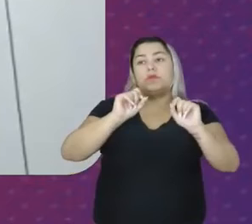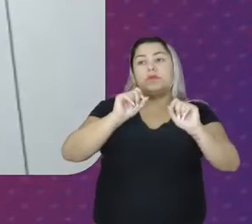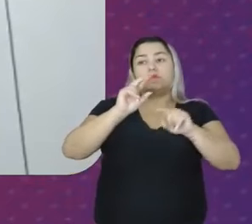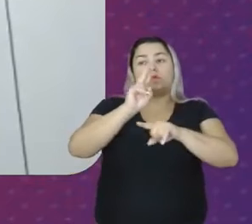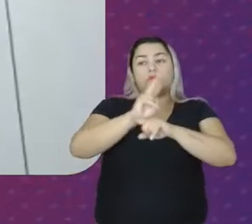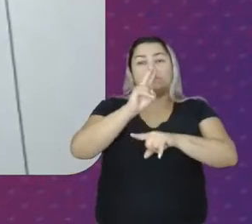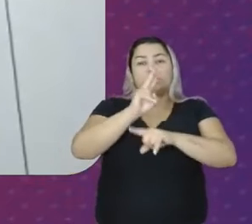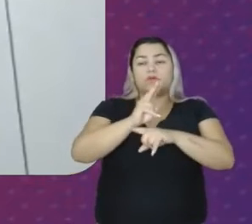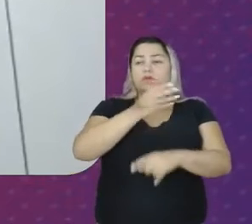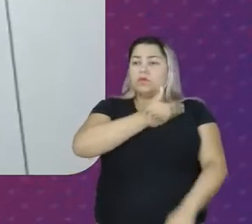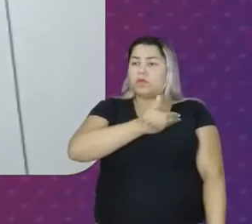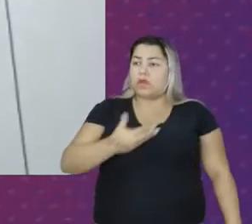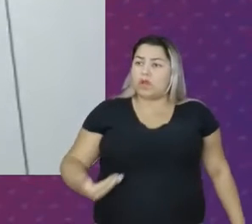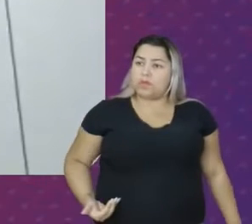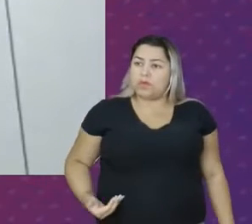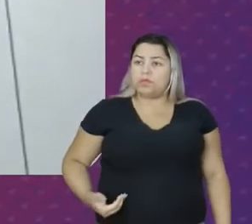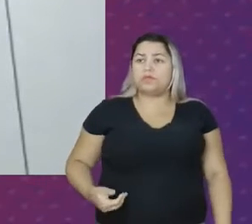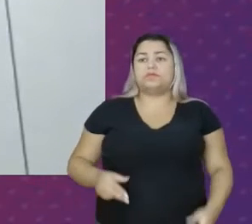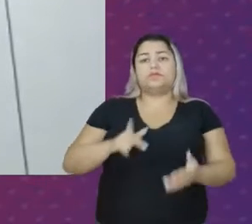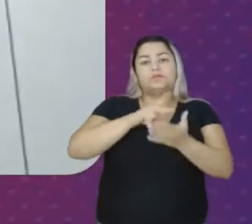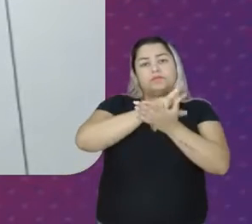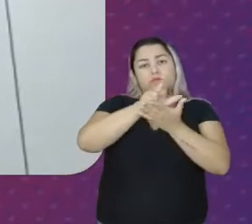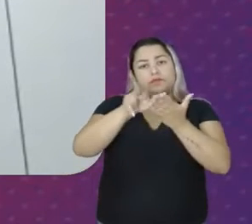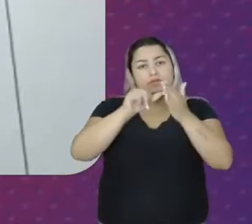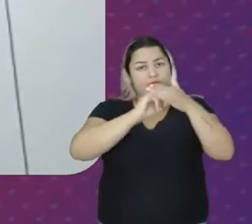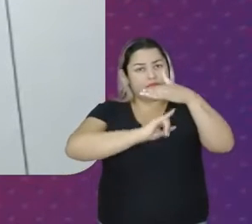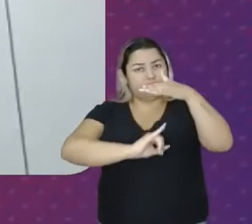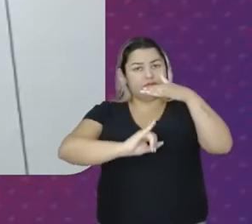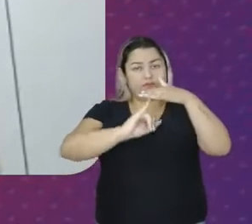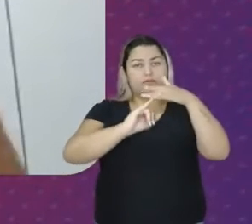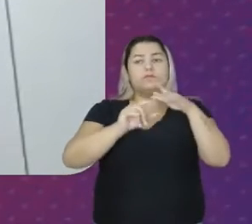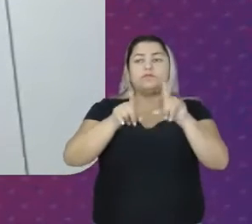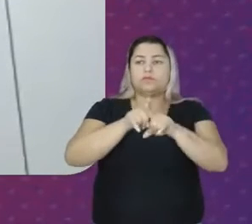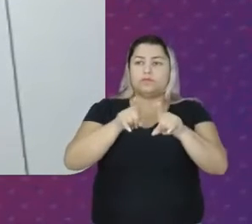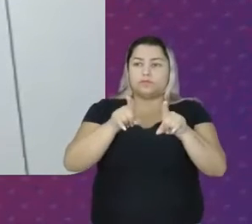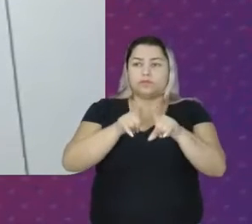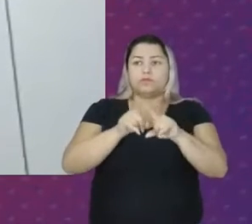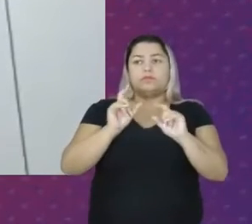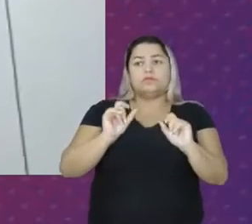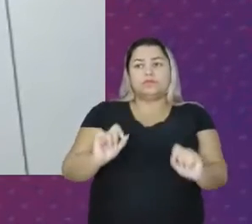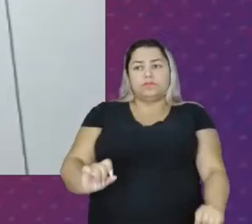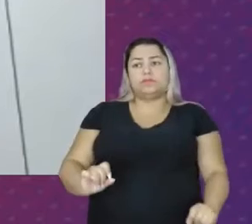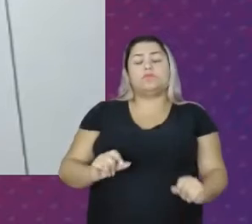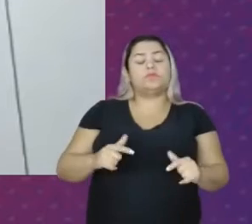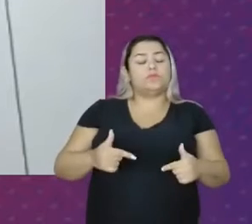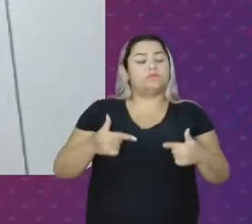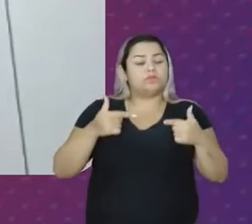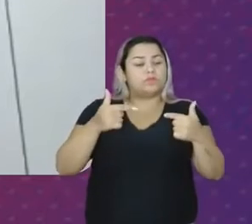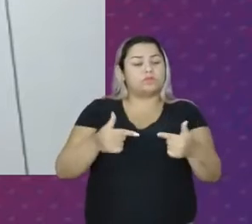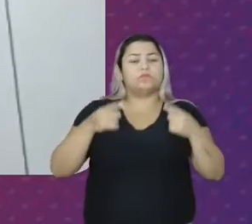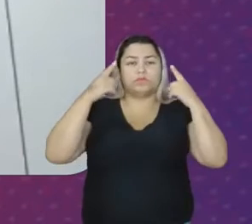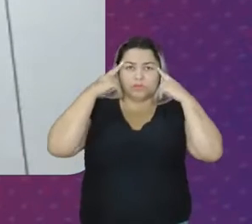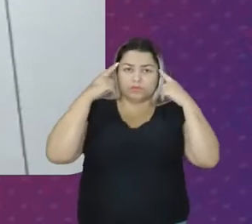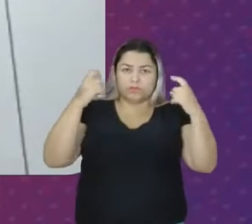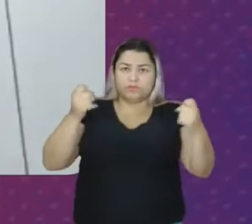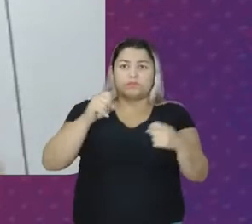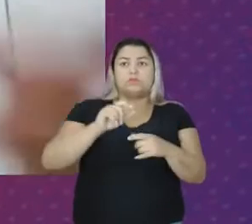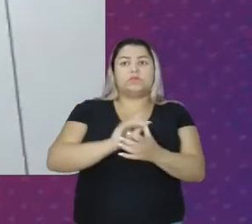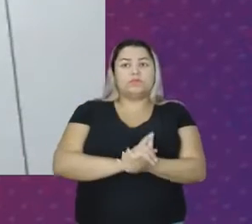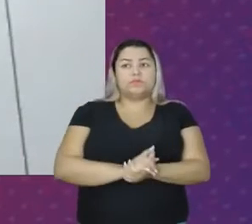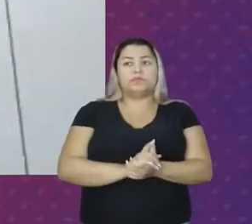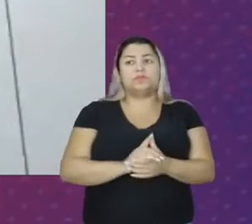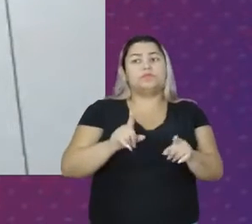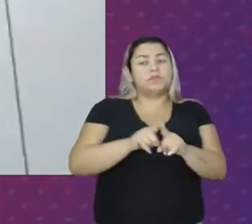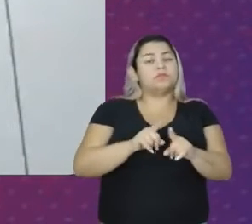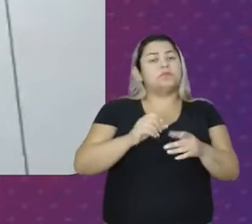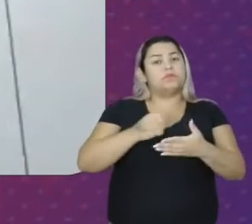Pública, enfim, diversas instituições que estão aí também debruçadas no enfrentamento à violência política de gênero e que